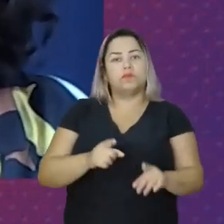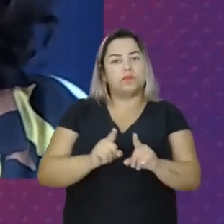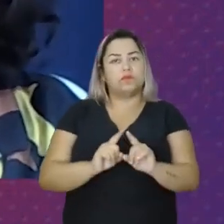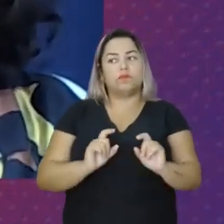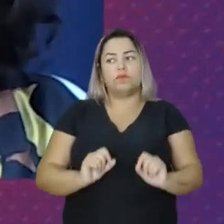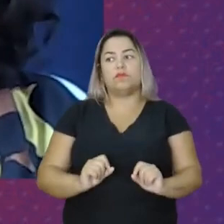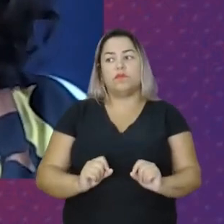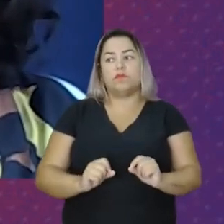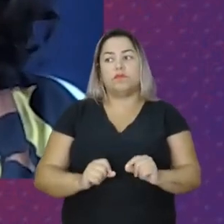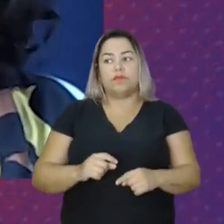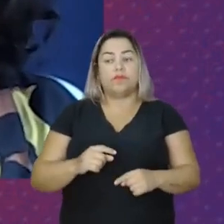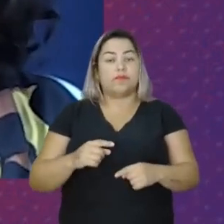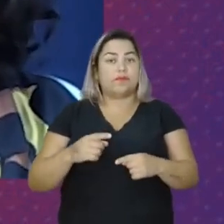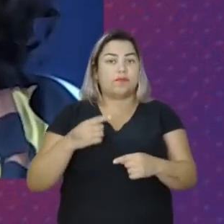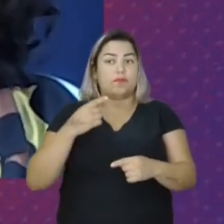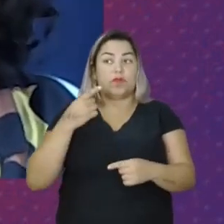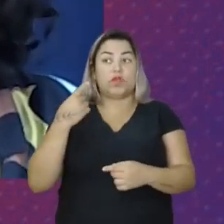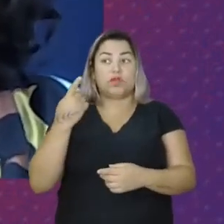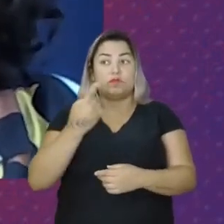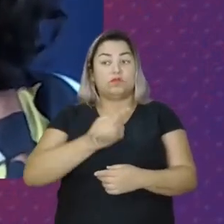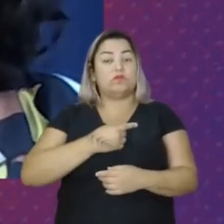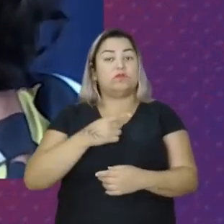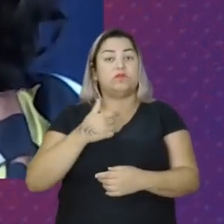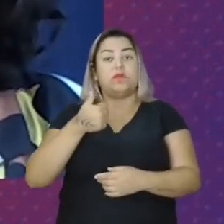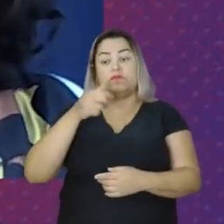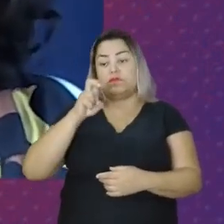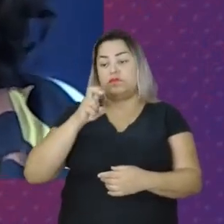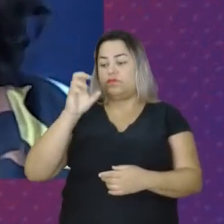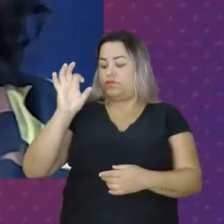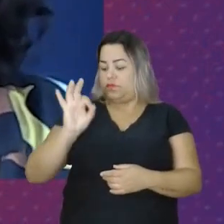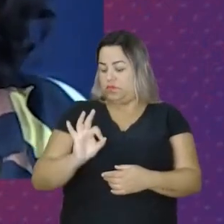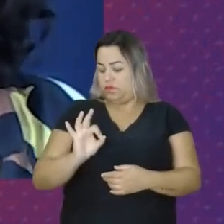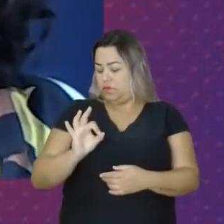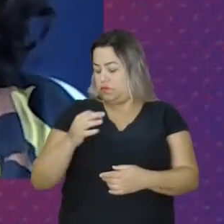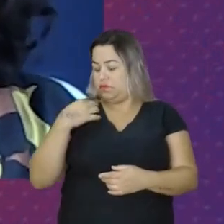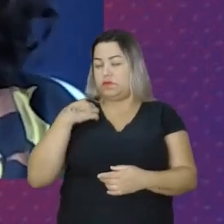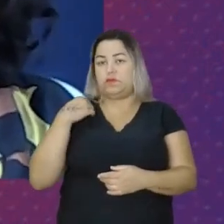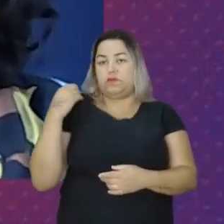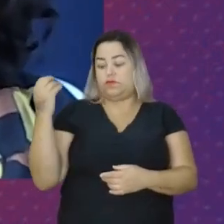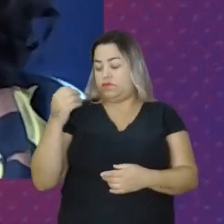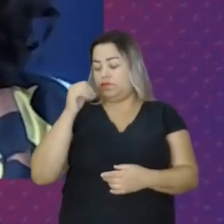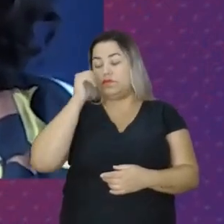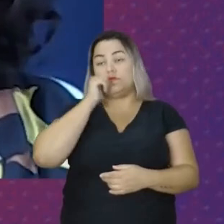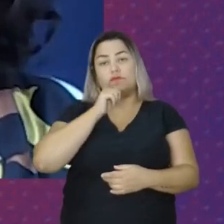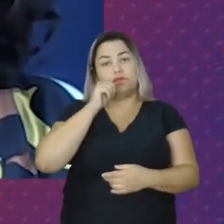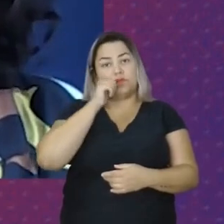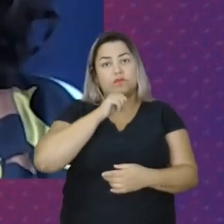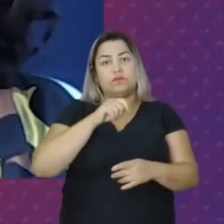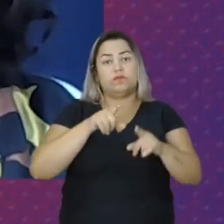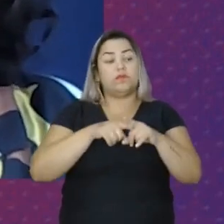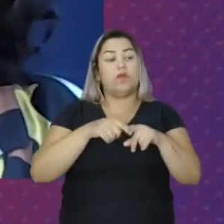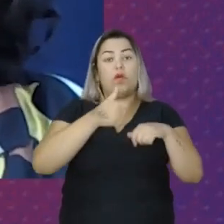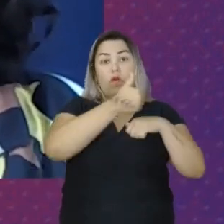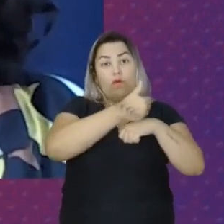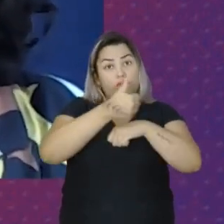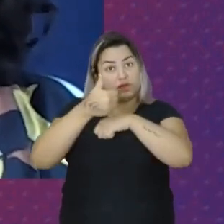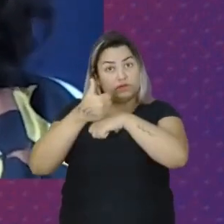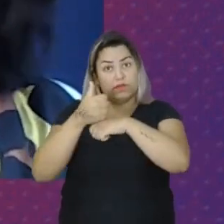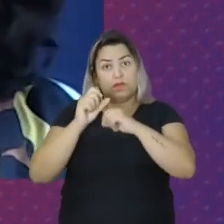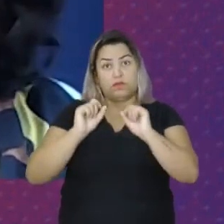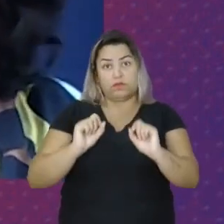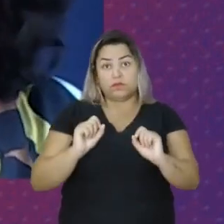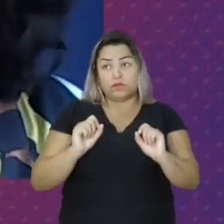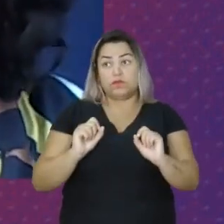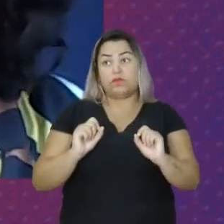aos parlamentos, né, não chegamos nem a 15% de mulheres ocupando esses espaços.